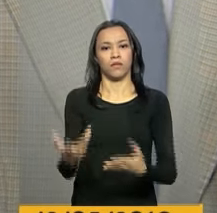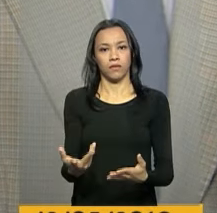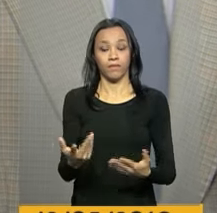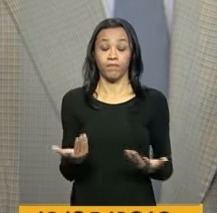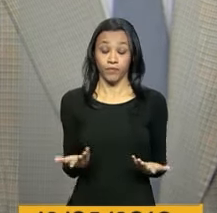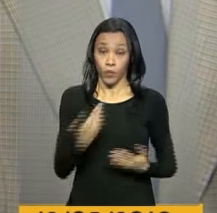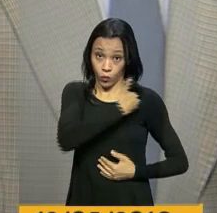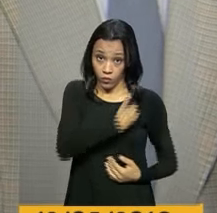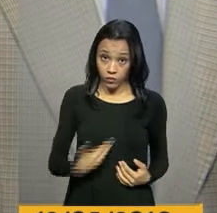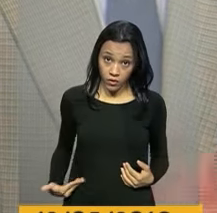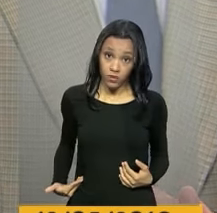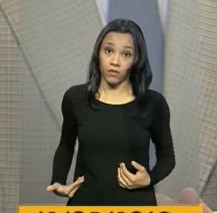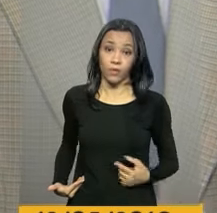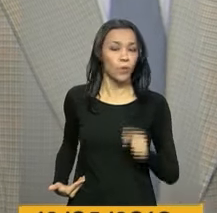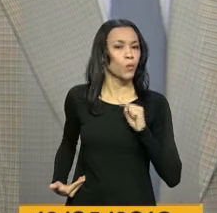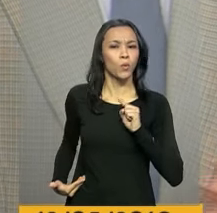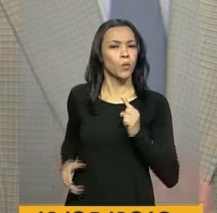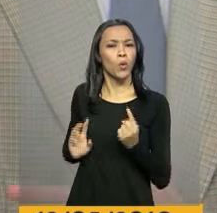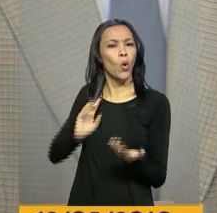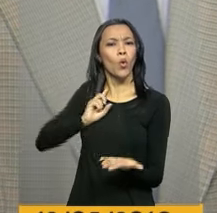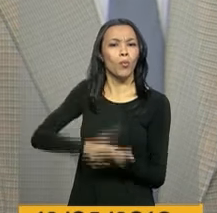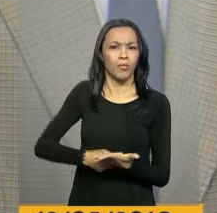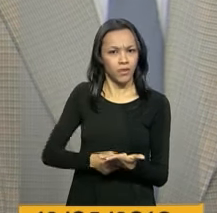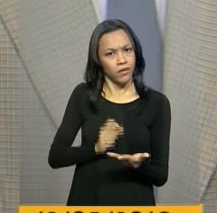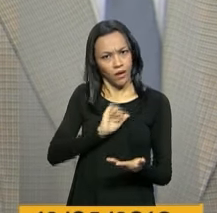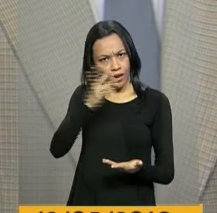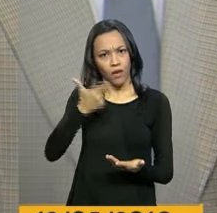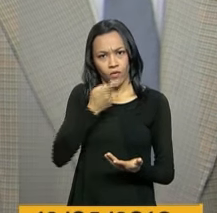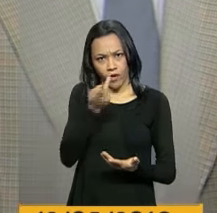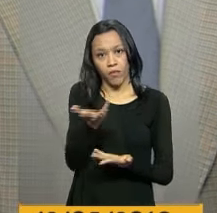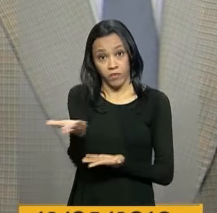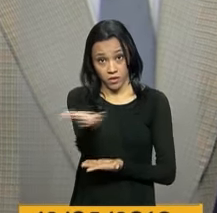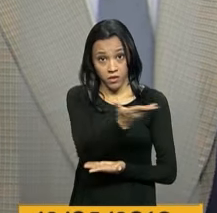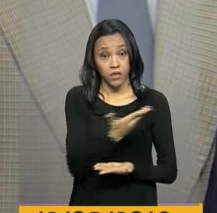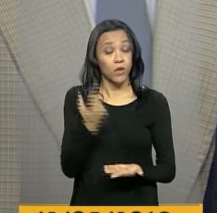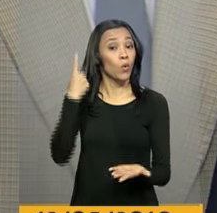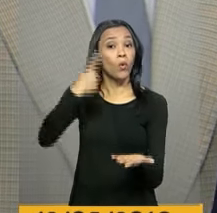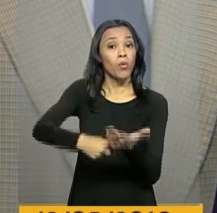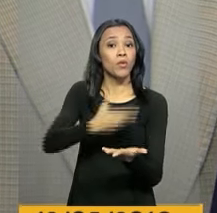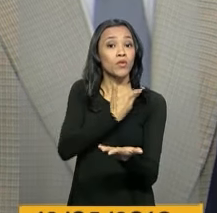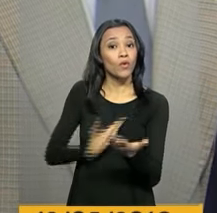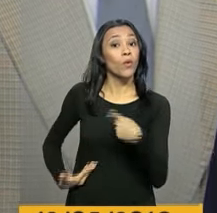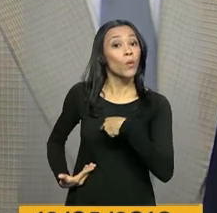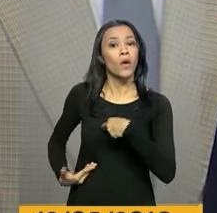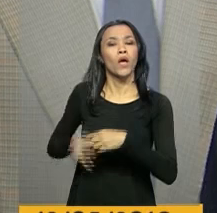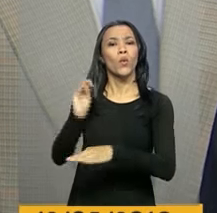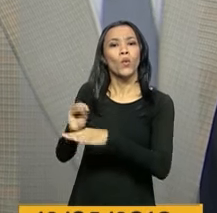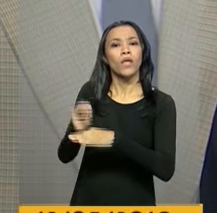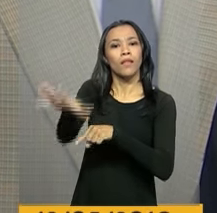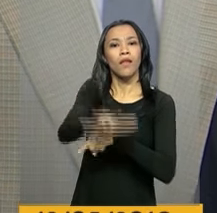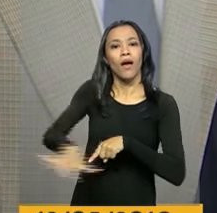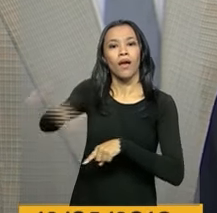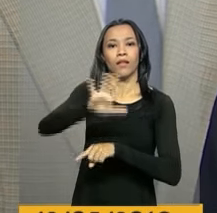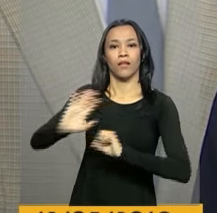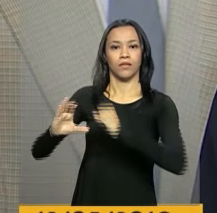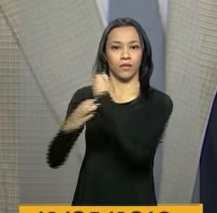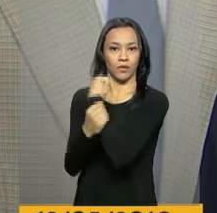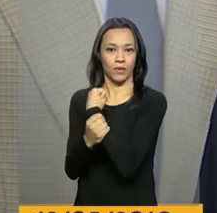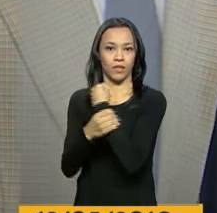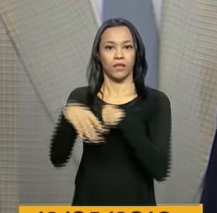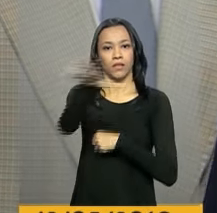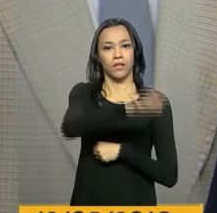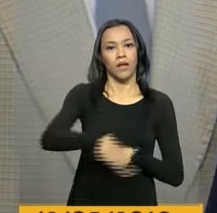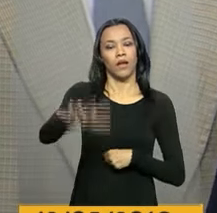Ao Estado, compete, vou dizer aqui o óbvio, compete cuidar da segurança, da saúde,